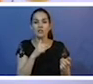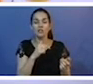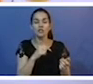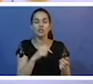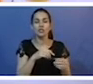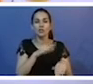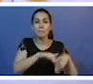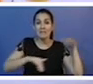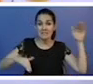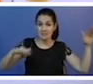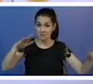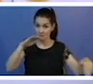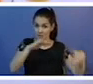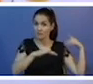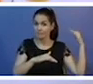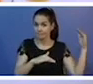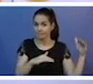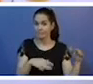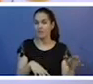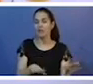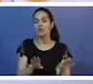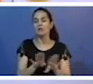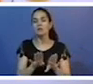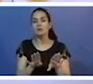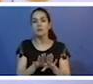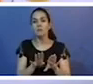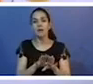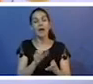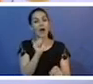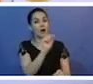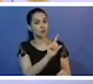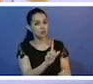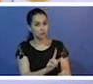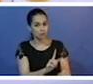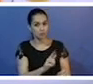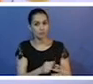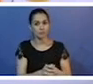e ele forma soluções aquosas azuis.